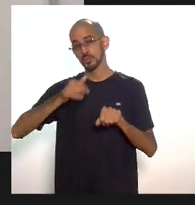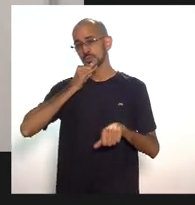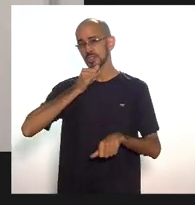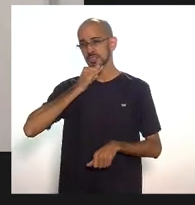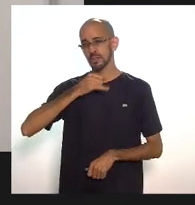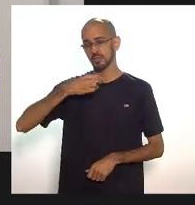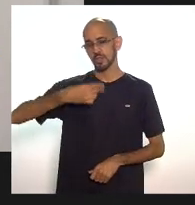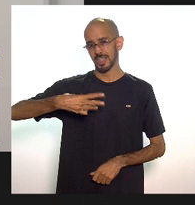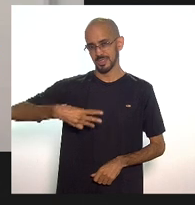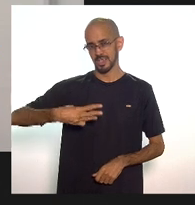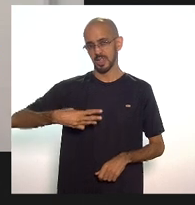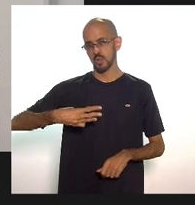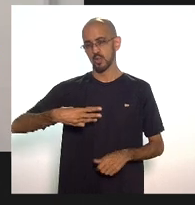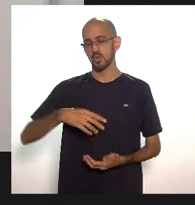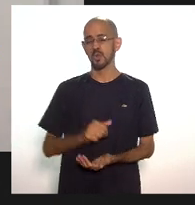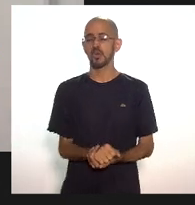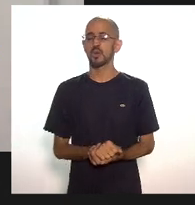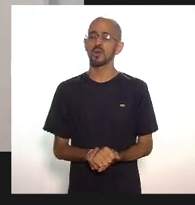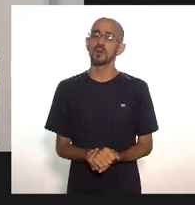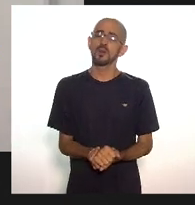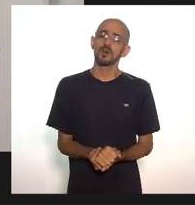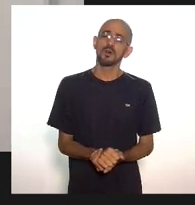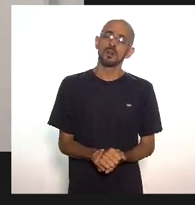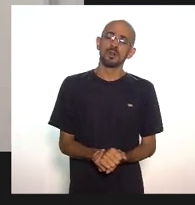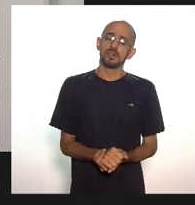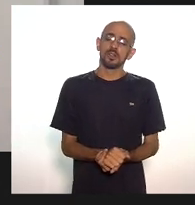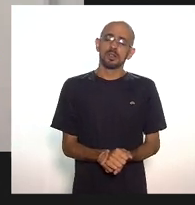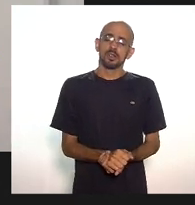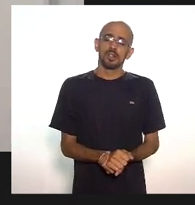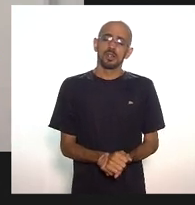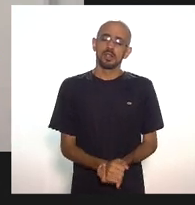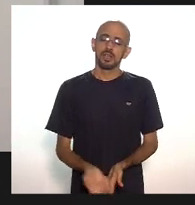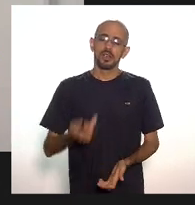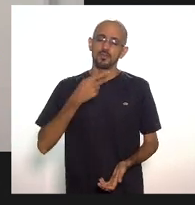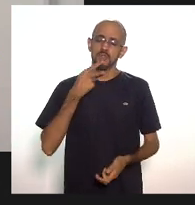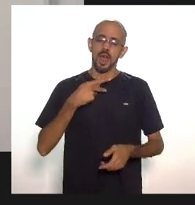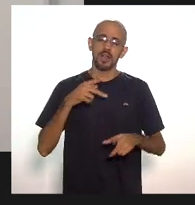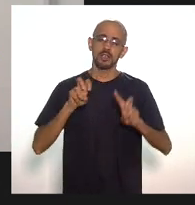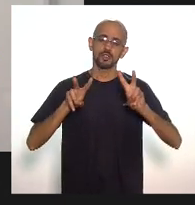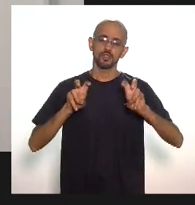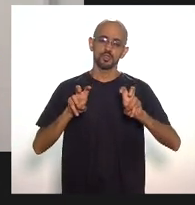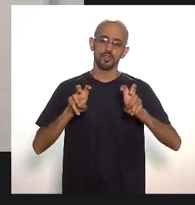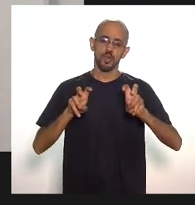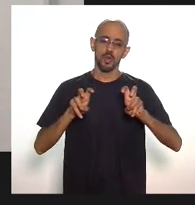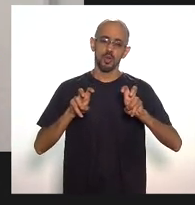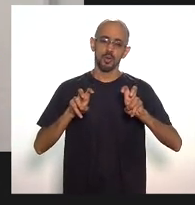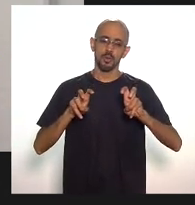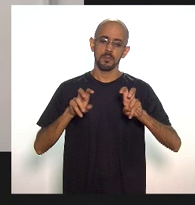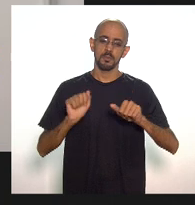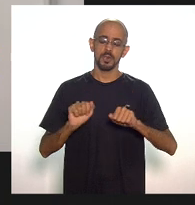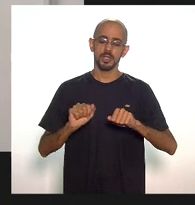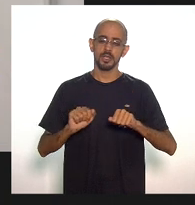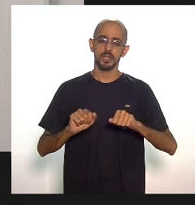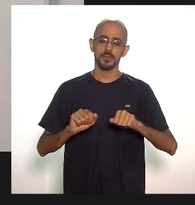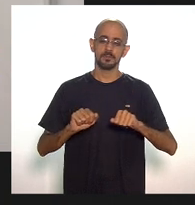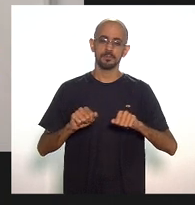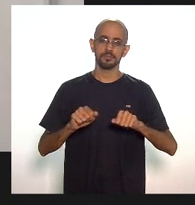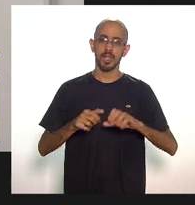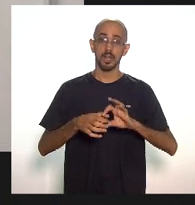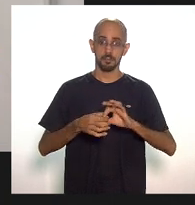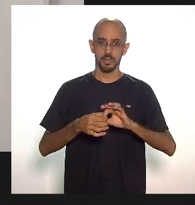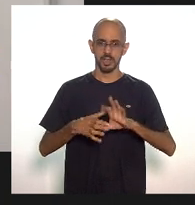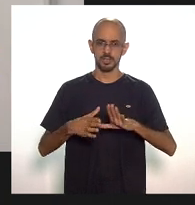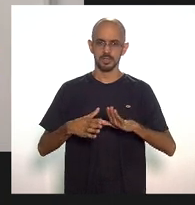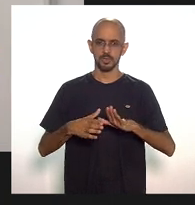por exemplo, ele fala sobre a questão da habilitação no BR do Mar, no programa, né? Então, ele diz,